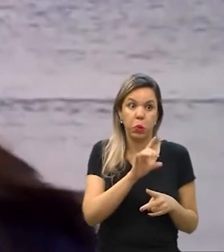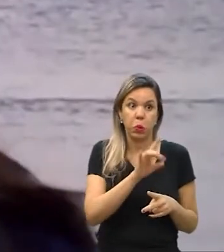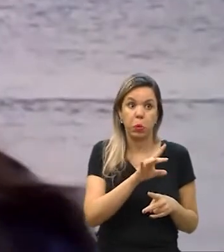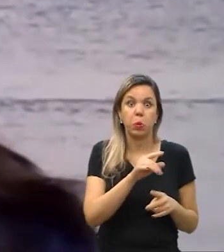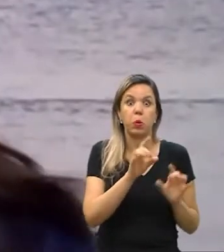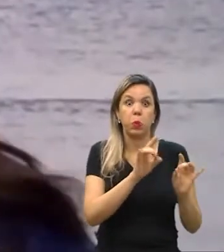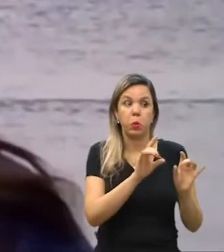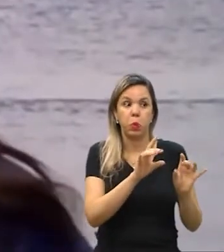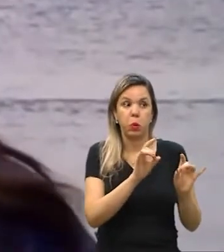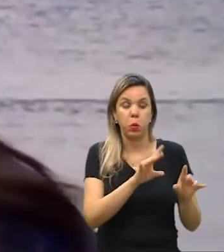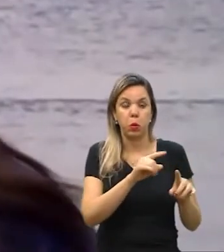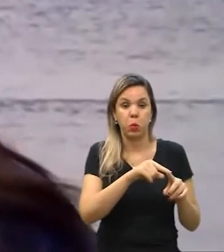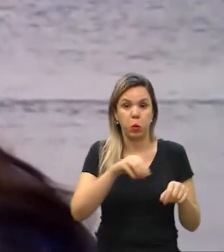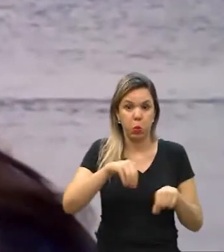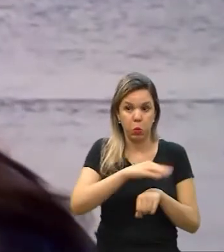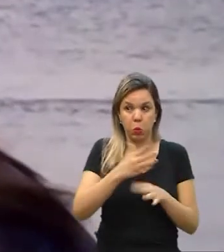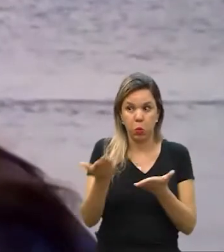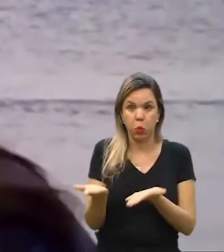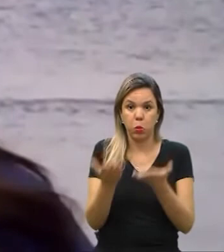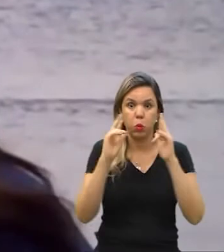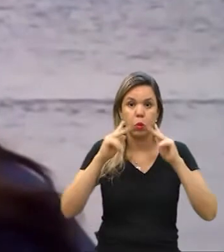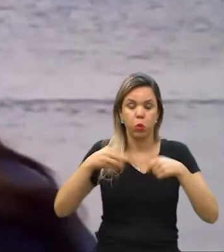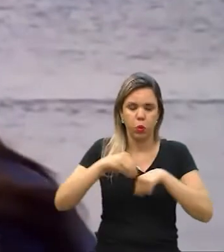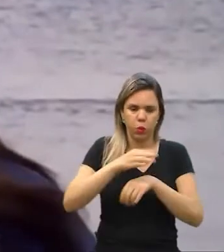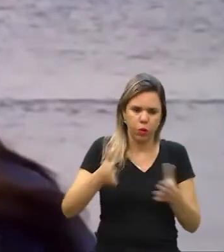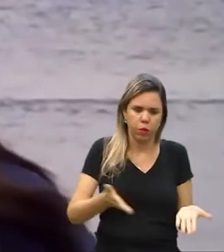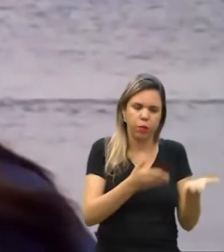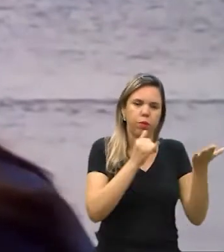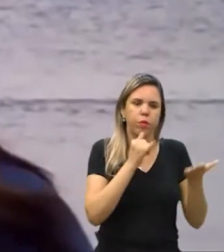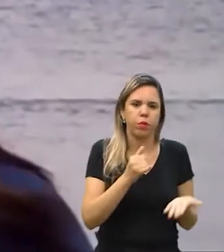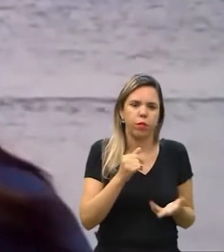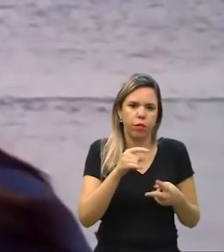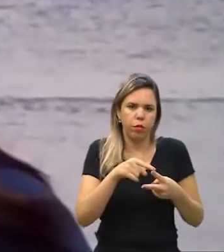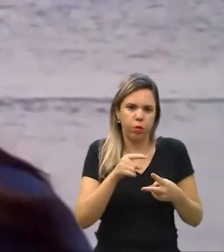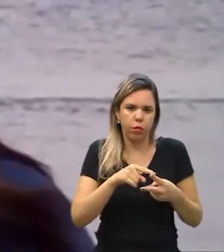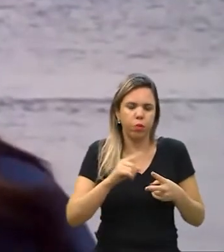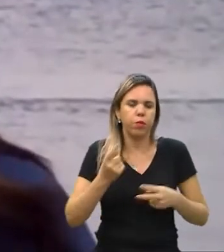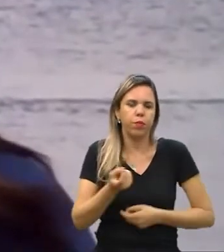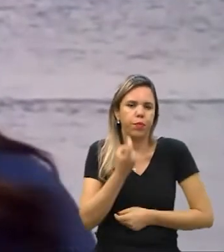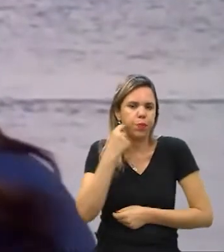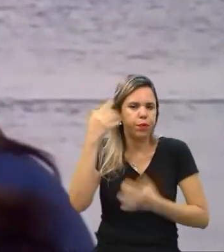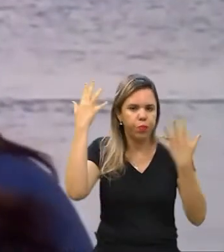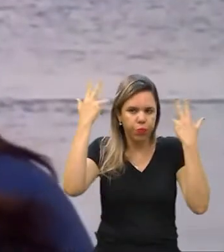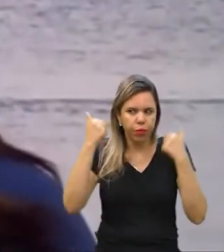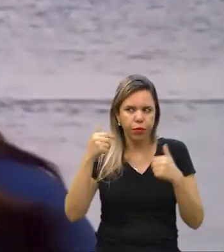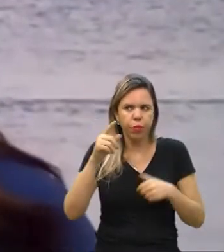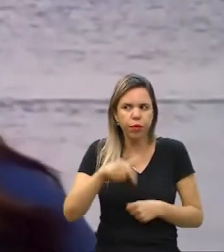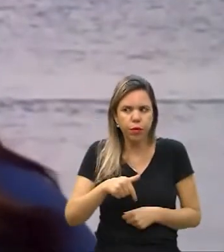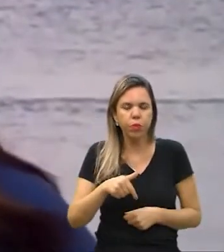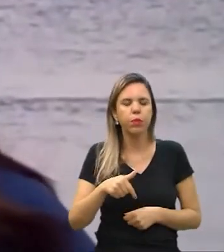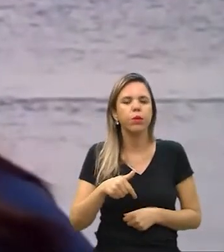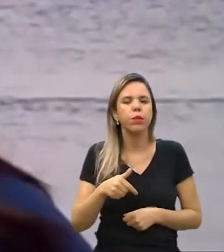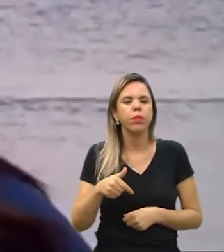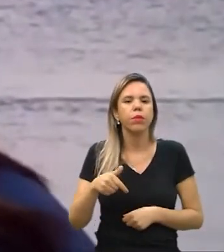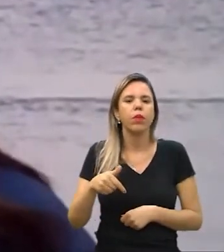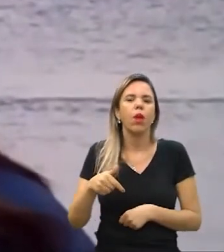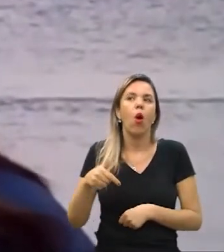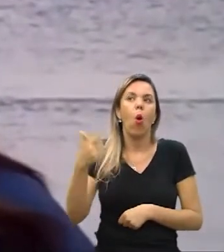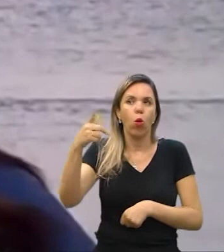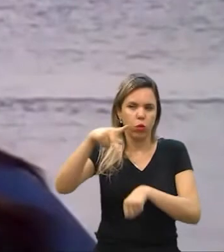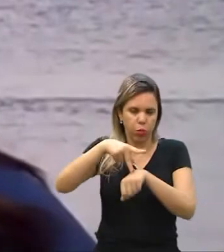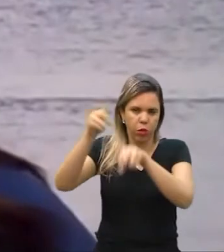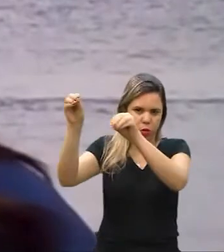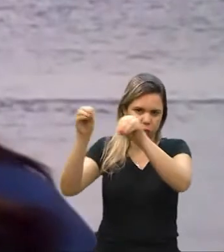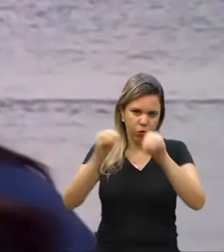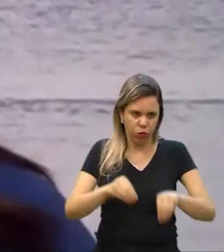exóticas são essas trazidas pelo ser humano, por exemplo, essa do peixe-leão provavelmente foi trazida da